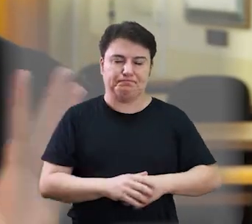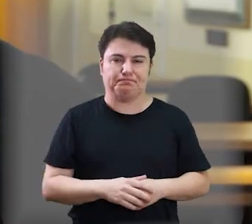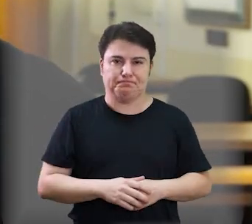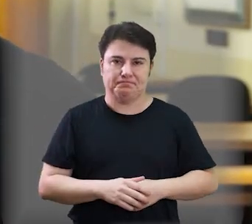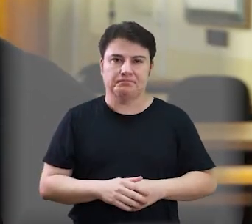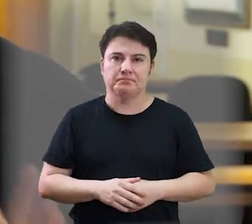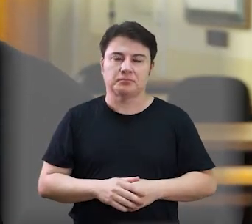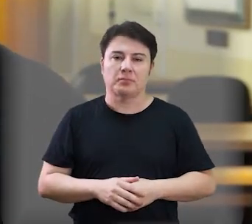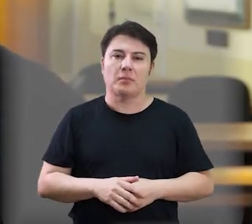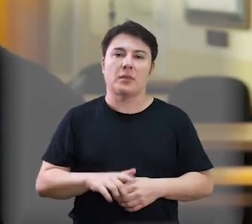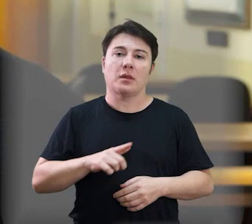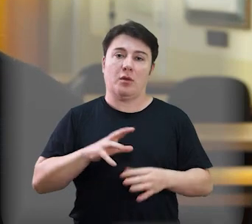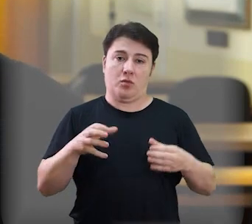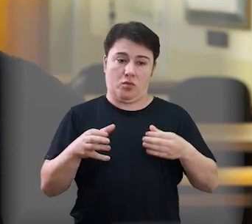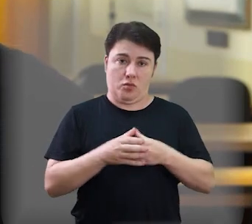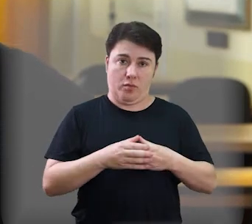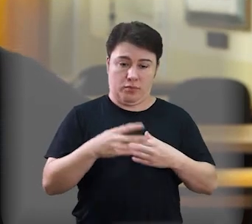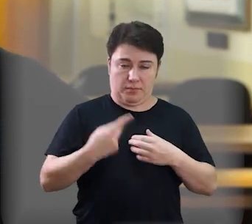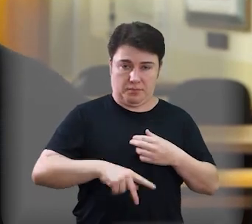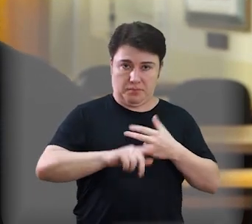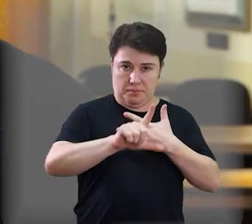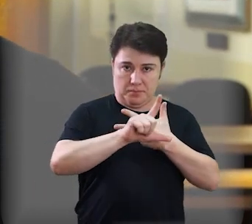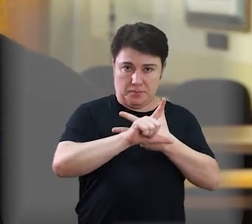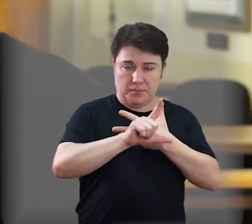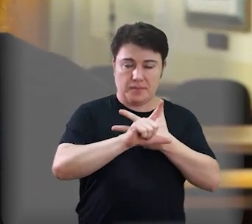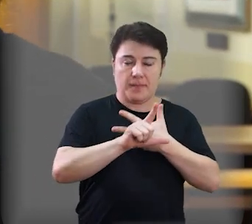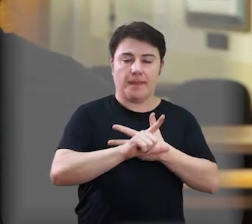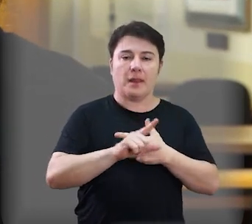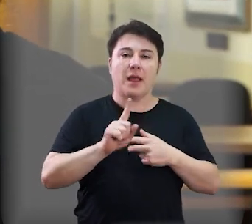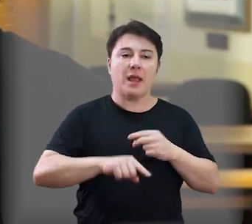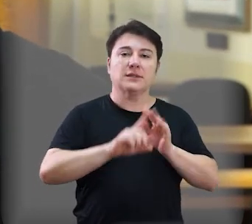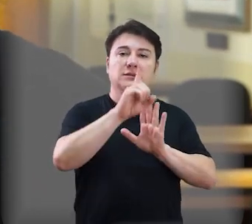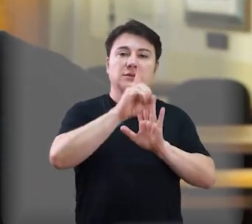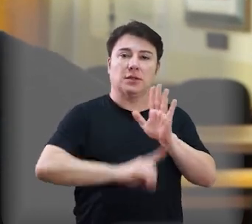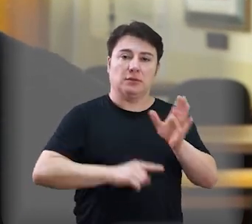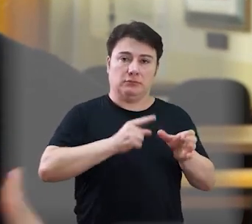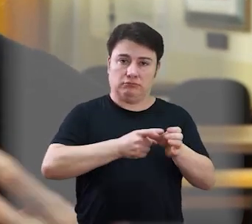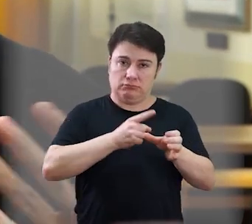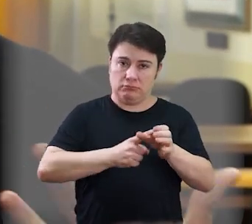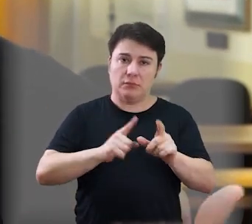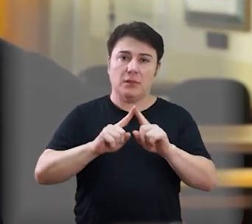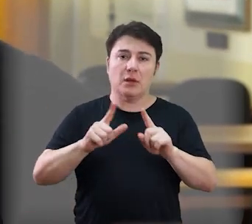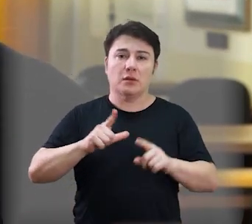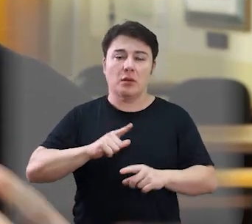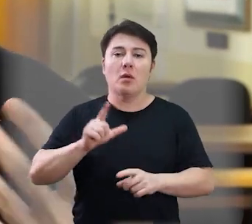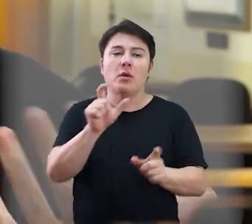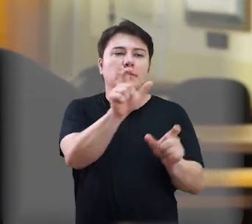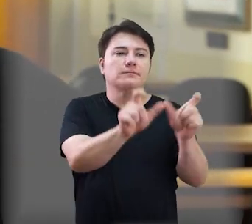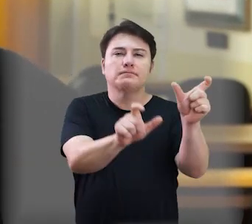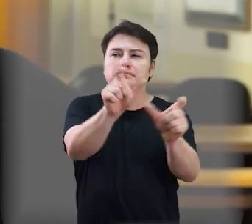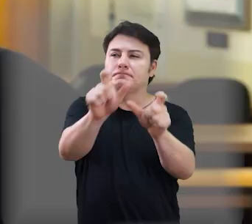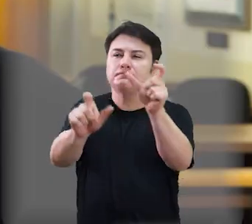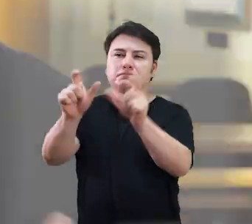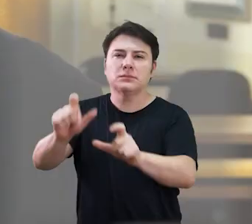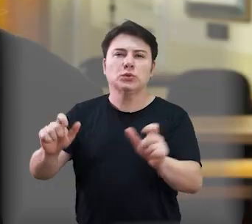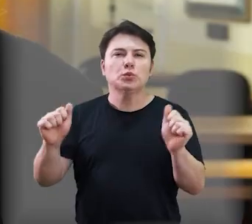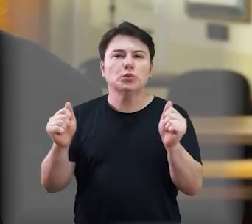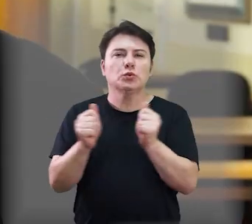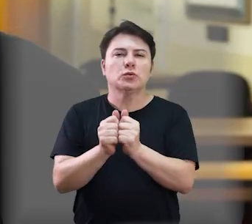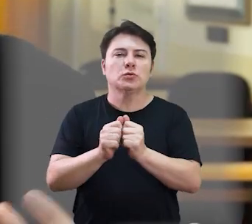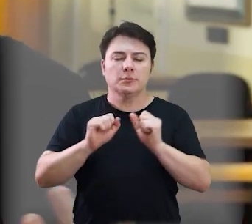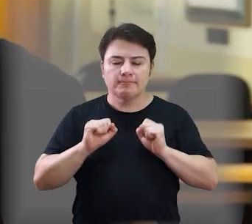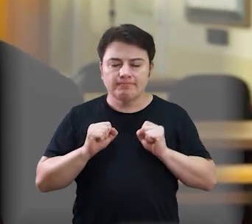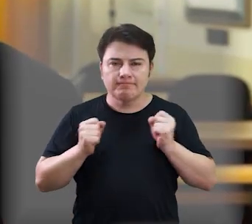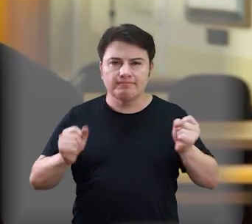que nasce da Frente Parlamentar pelo Direito à Cidade. Então foi pensado a muitas mentes, muitos corações.